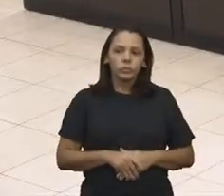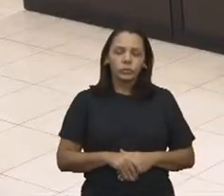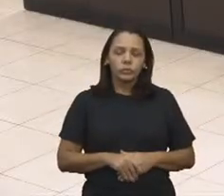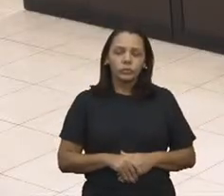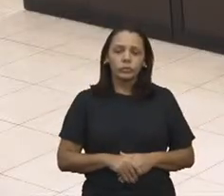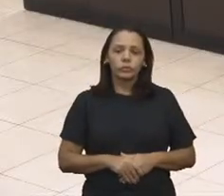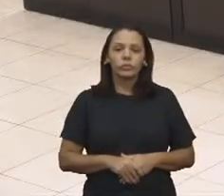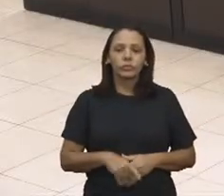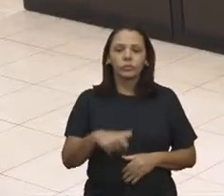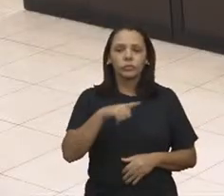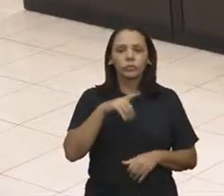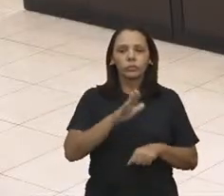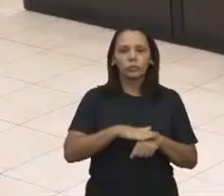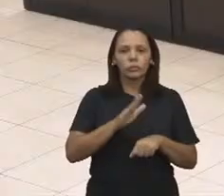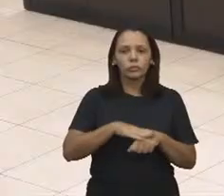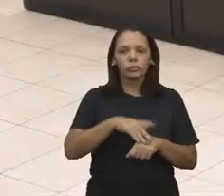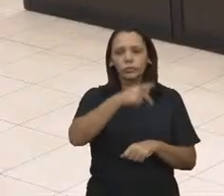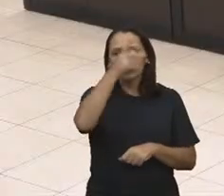Mais alguém?